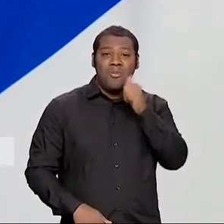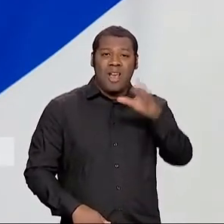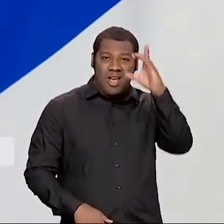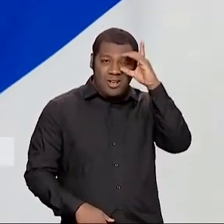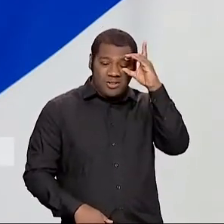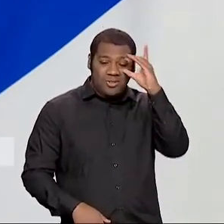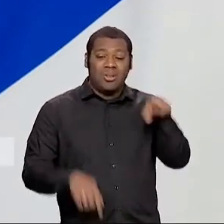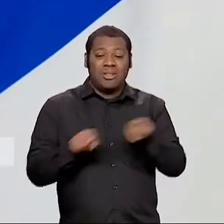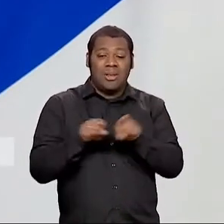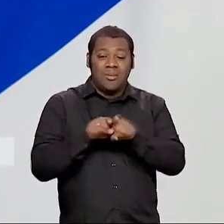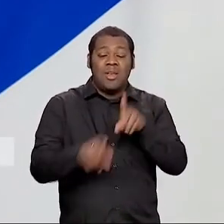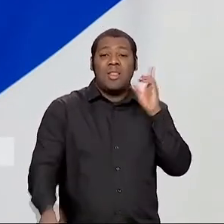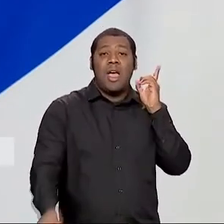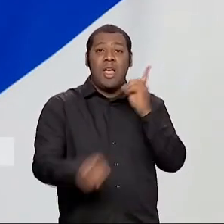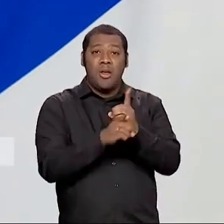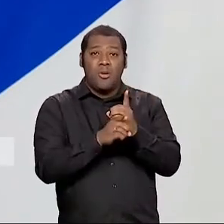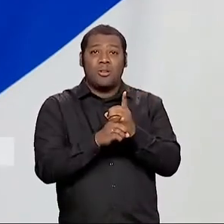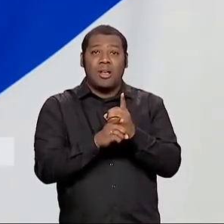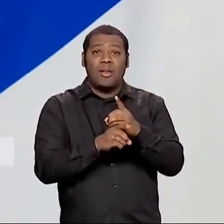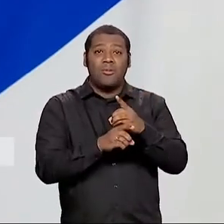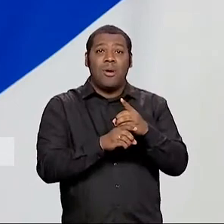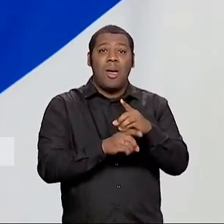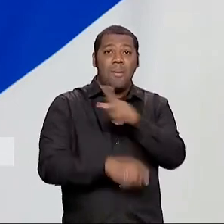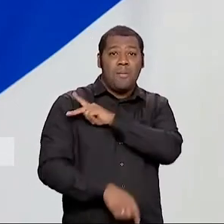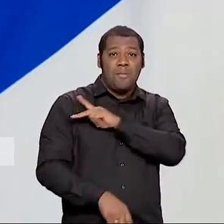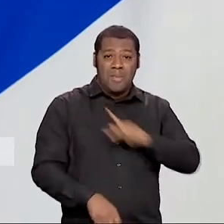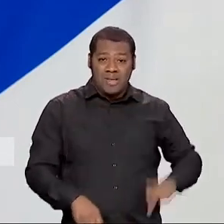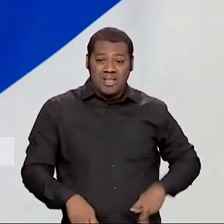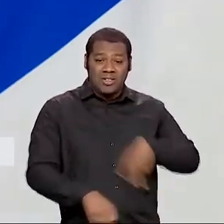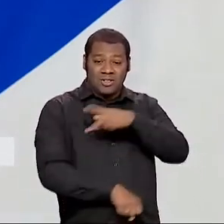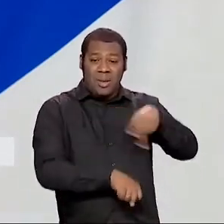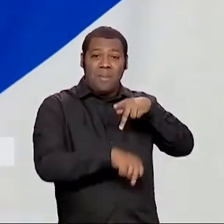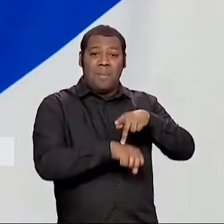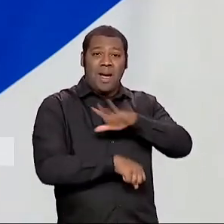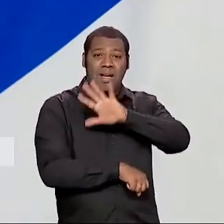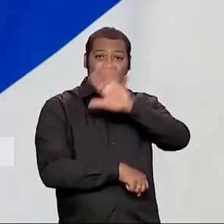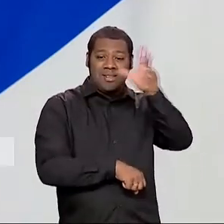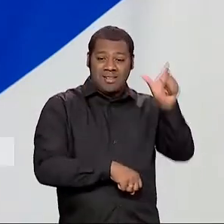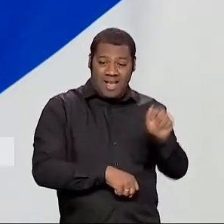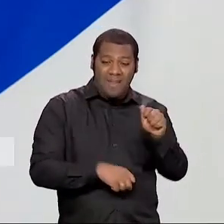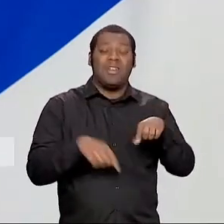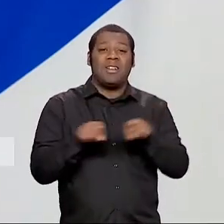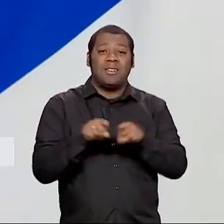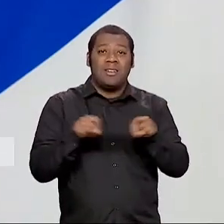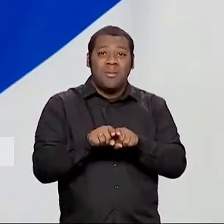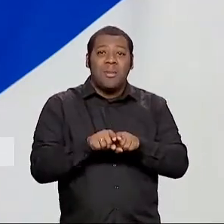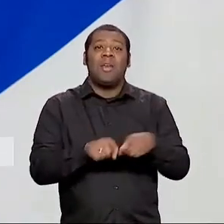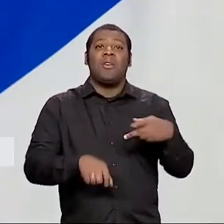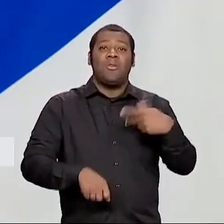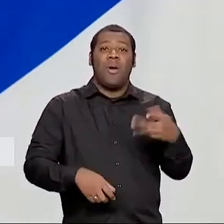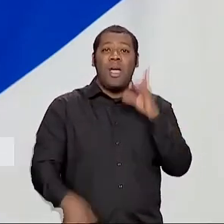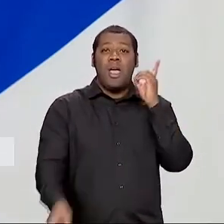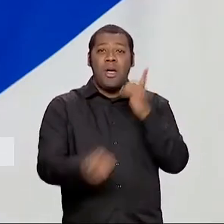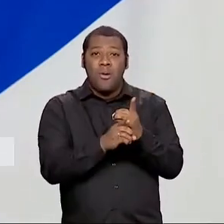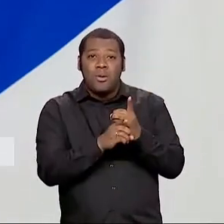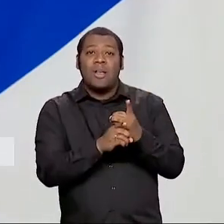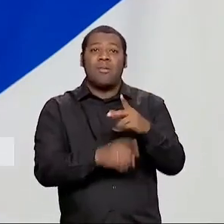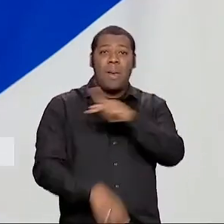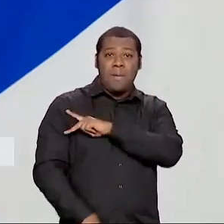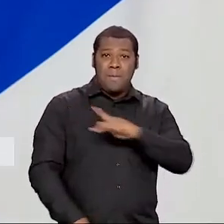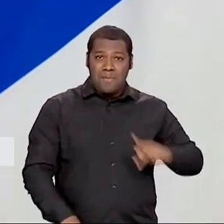Teve um encontro com o presidente da África do Sul, um encontro com o presidente de Cuba, com o primeiro-ministro do